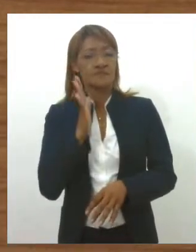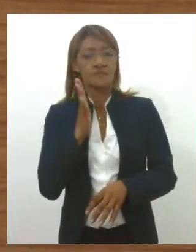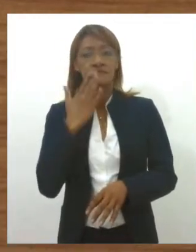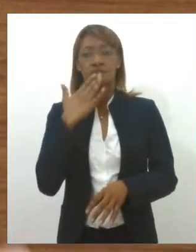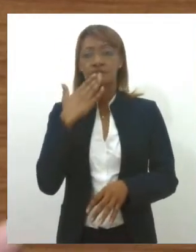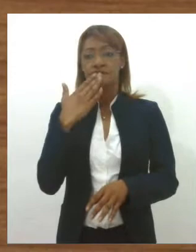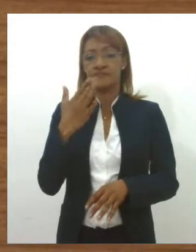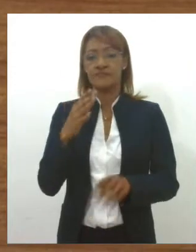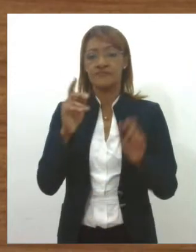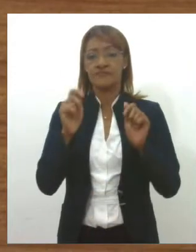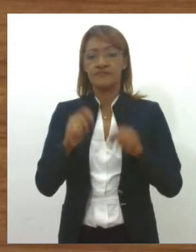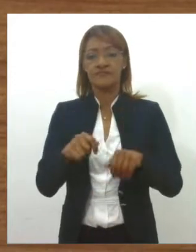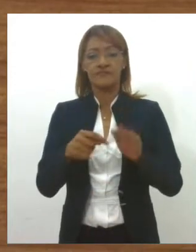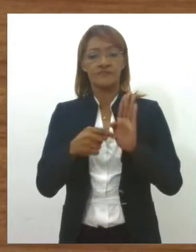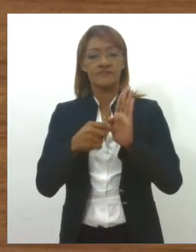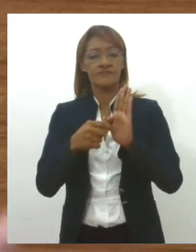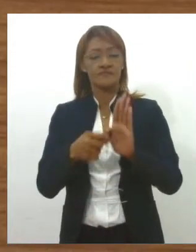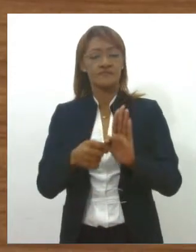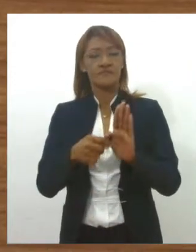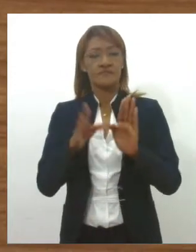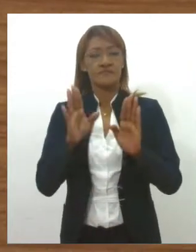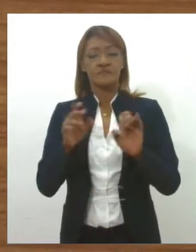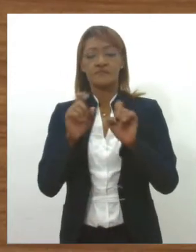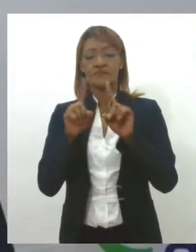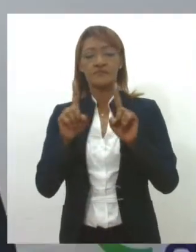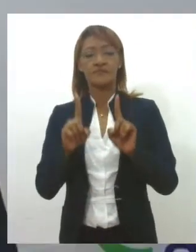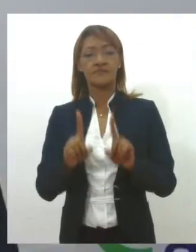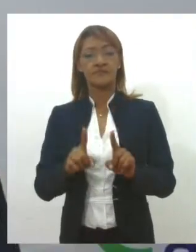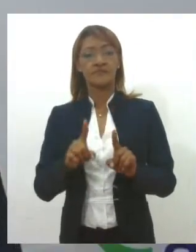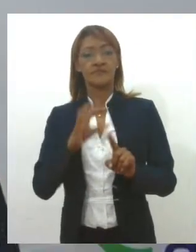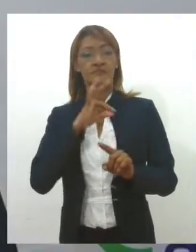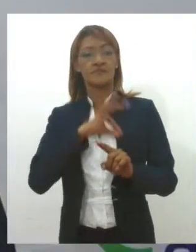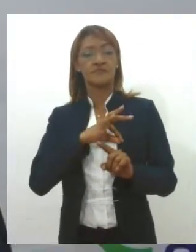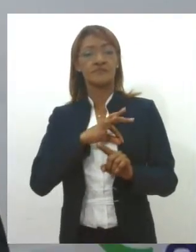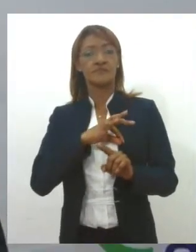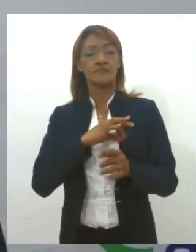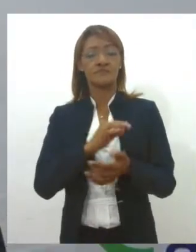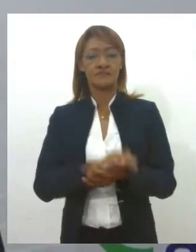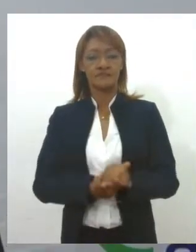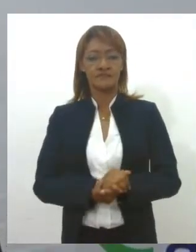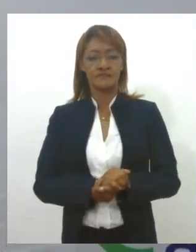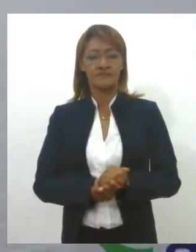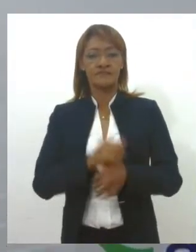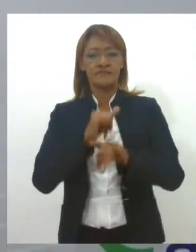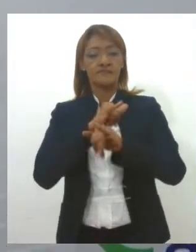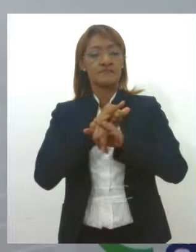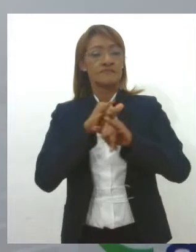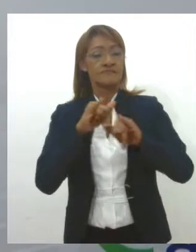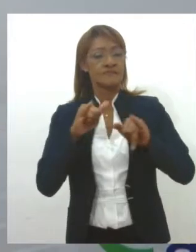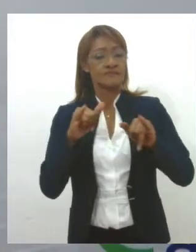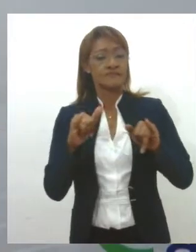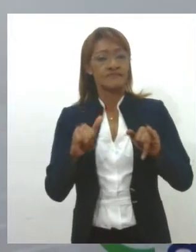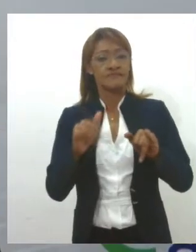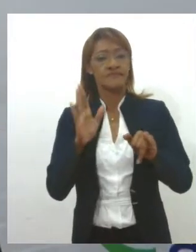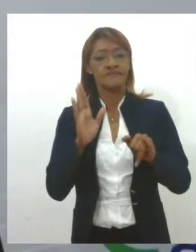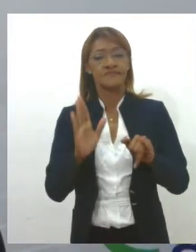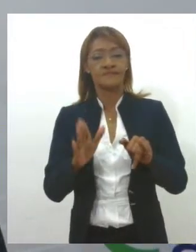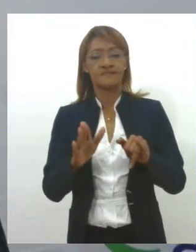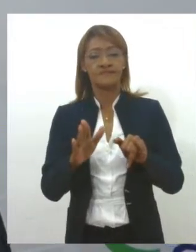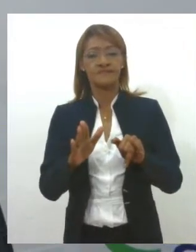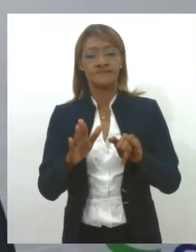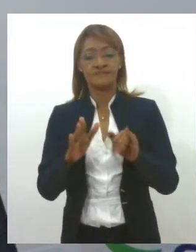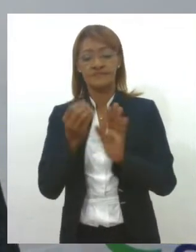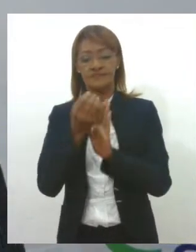apresentado o reajuste dos Servidores do Estado de Sergipe e hoje eu não sei aqui na casa que propõe uma educação baseada no